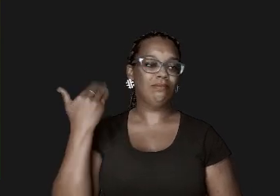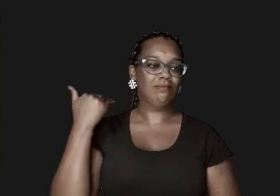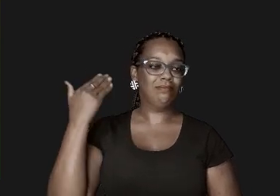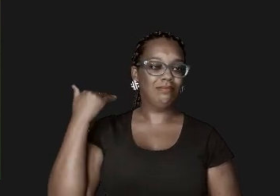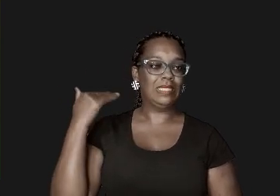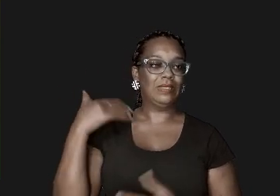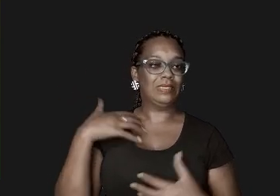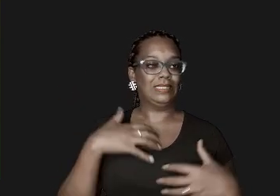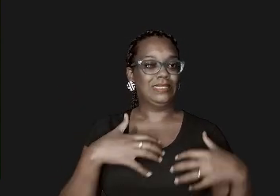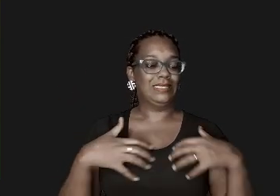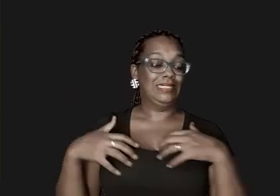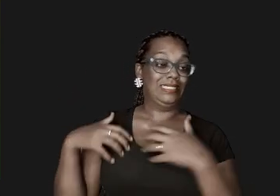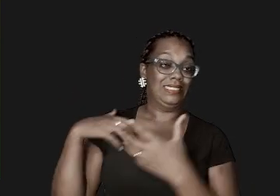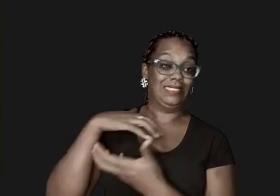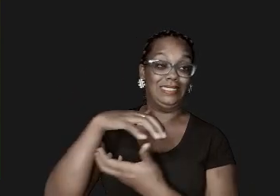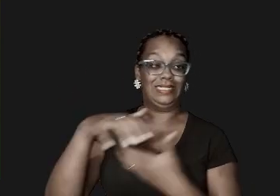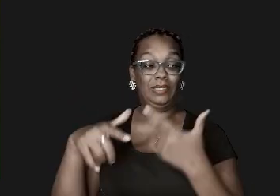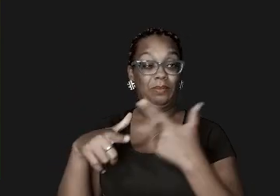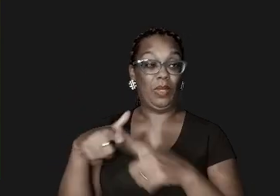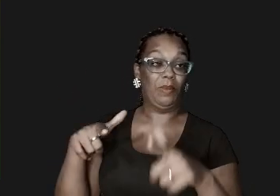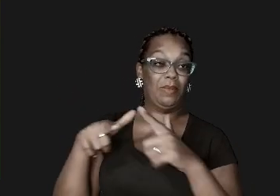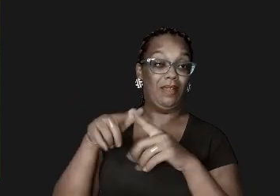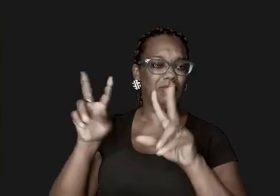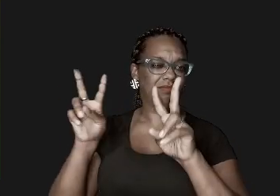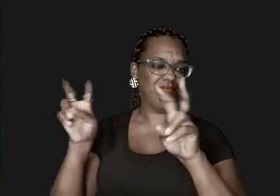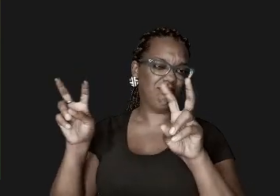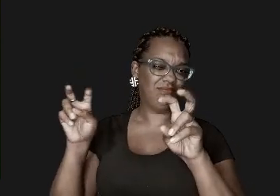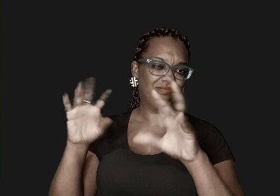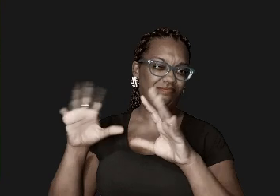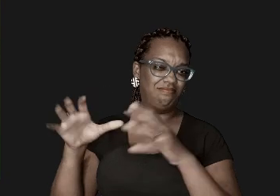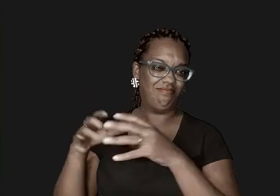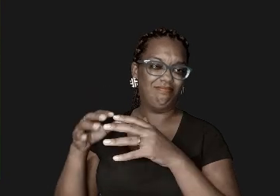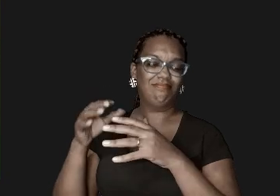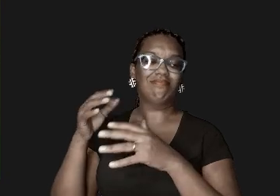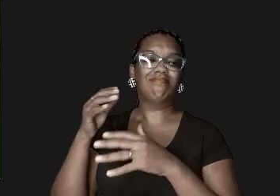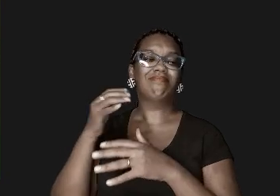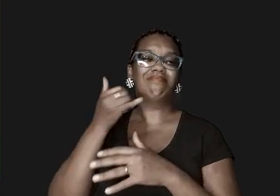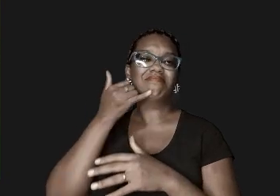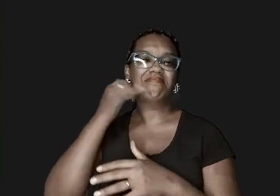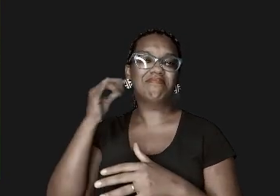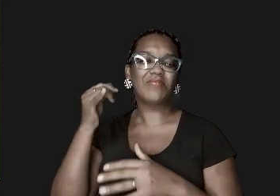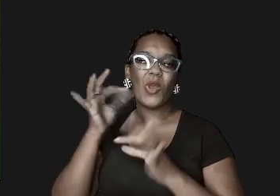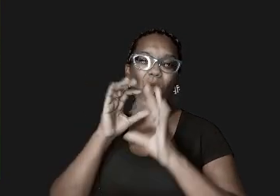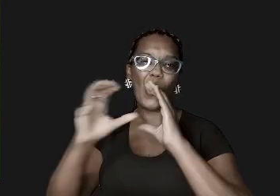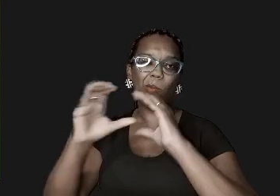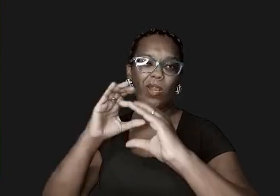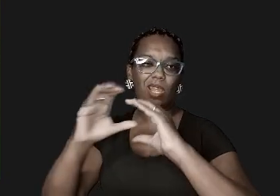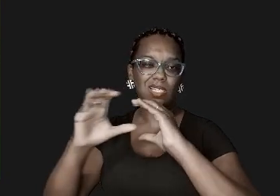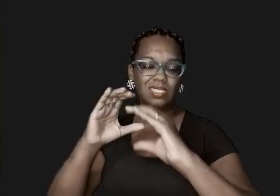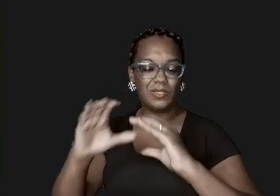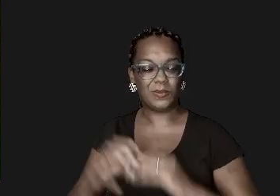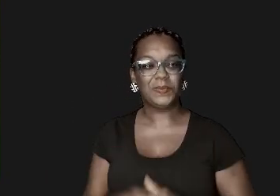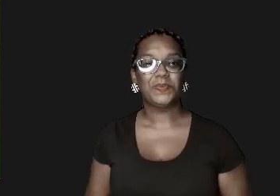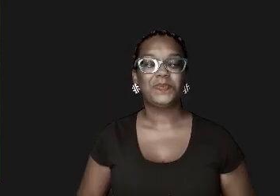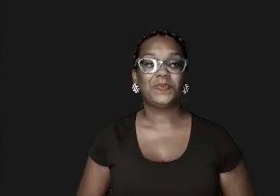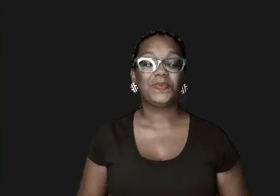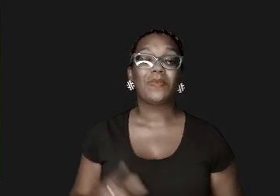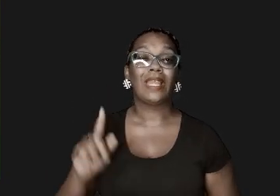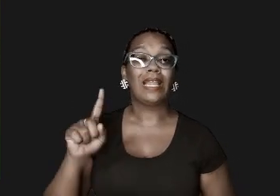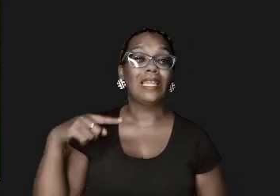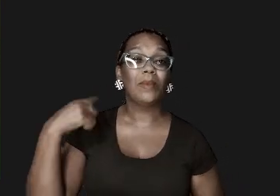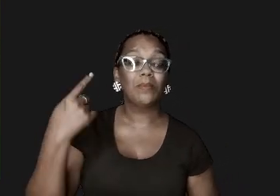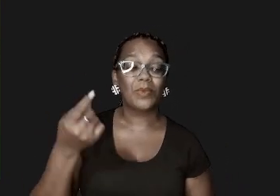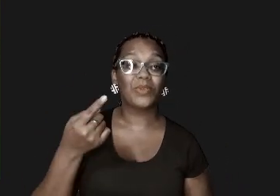do Otávio período conturbado envolvendo uma determinada companhia de telecomunicações